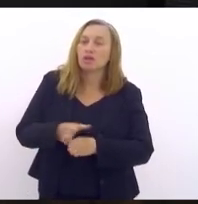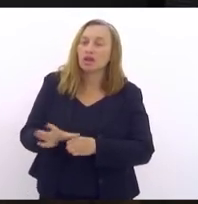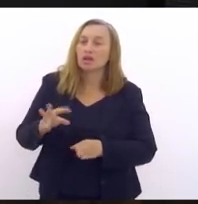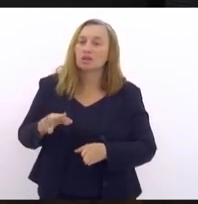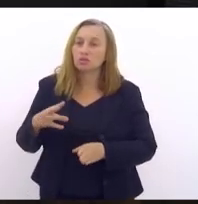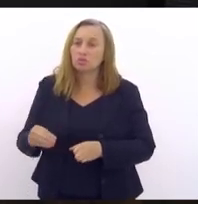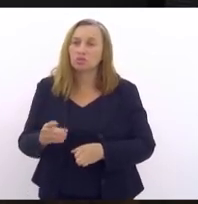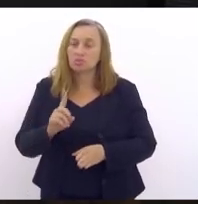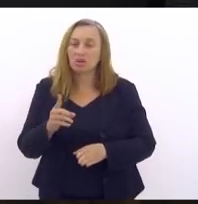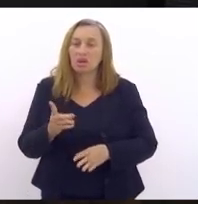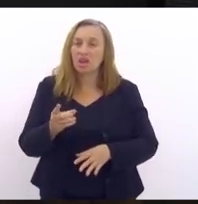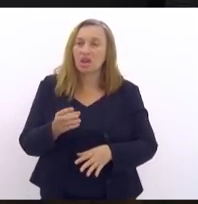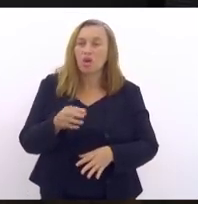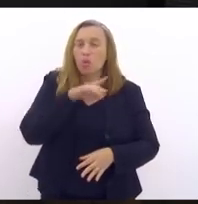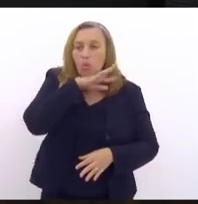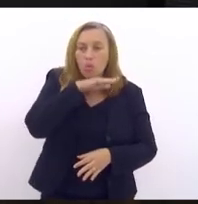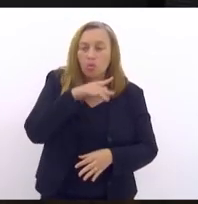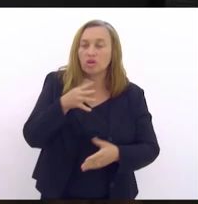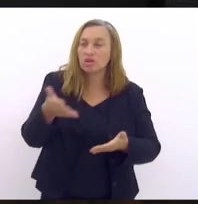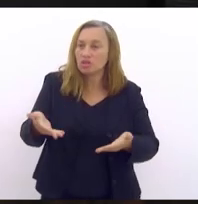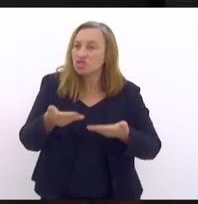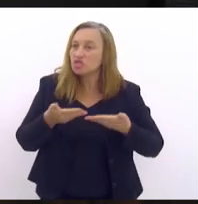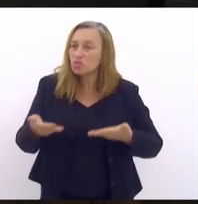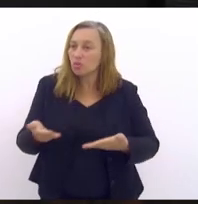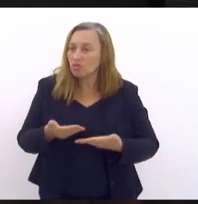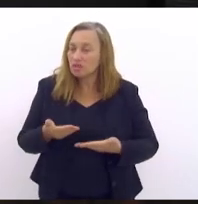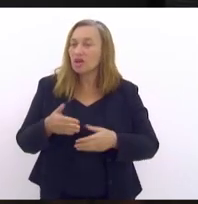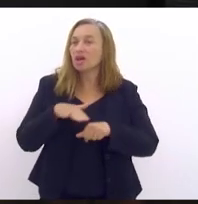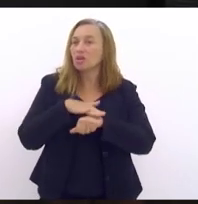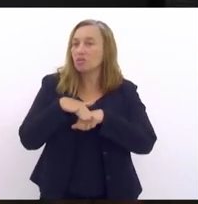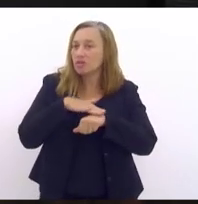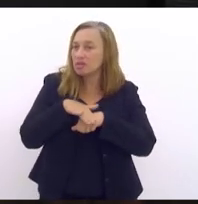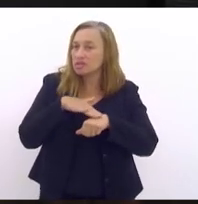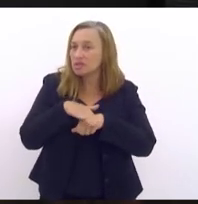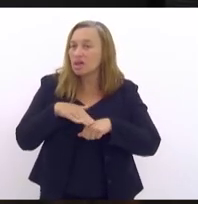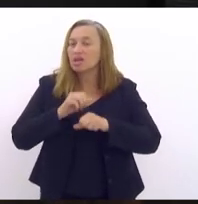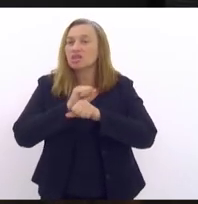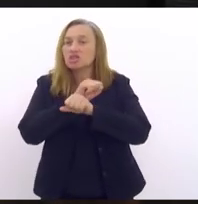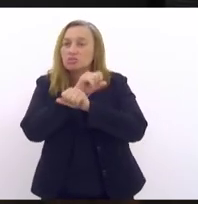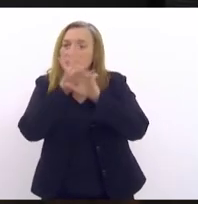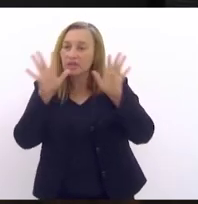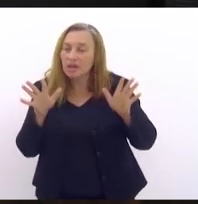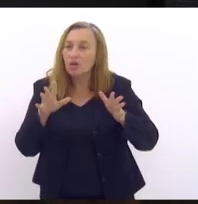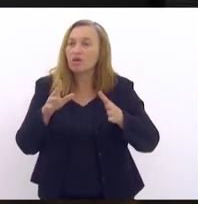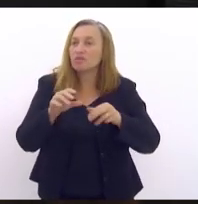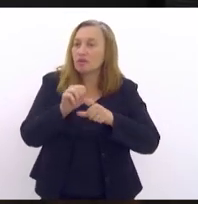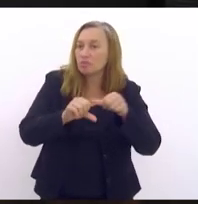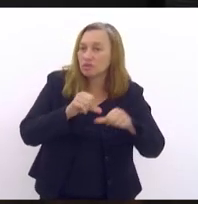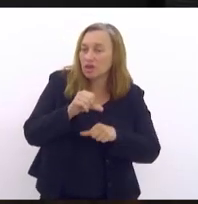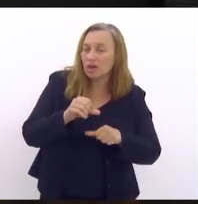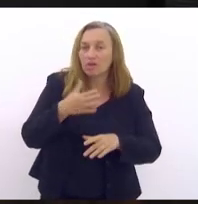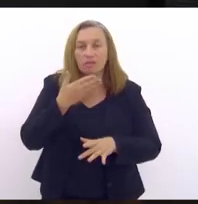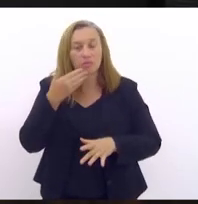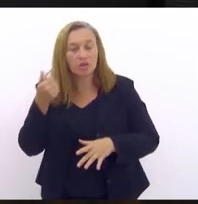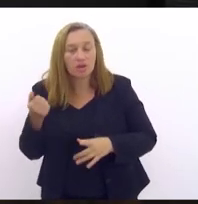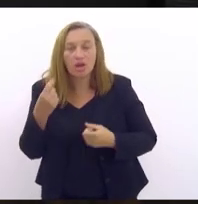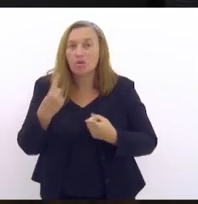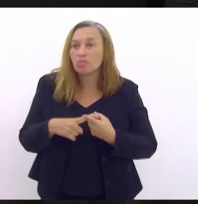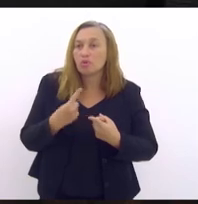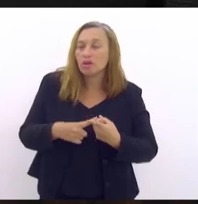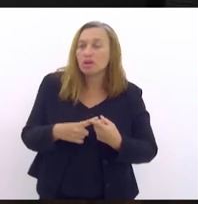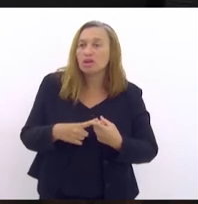nenhum chamá-lo aqui para conversar, esclarecer, entender o que vai mudar, o que vai melhorar, até porque a